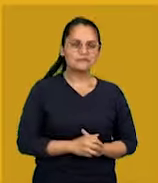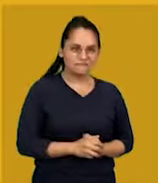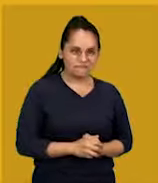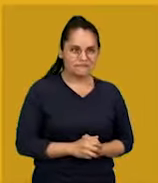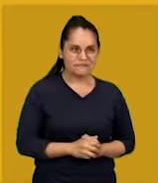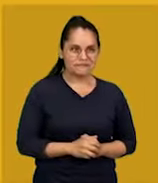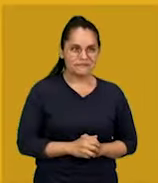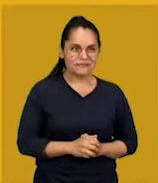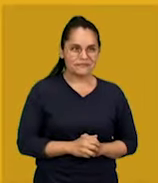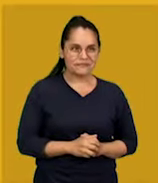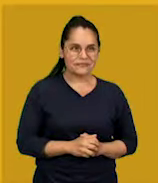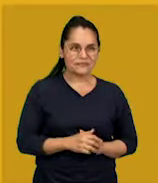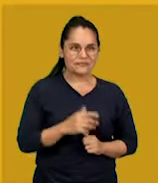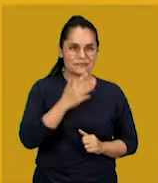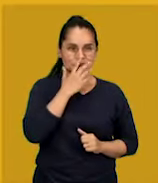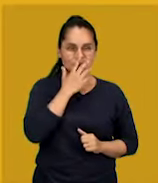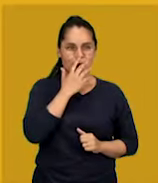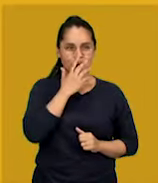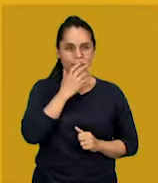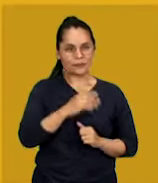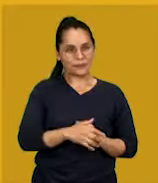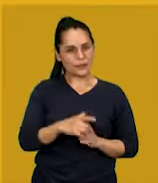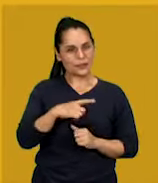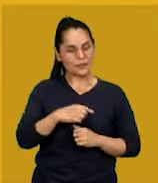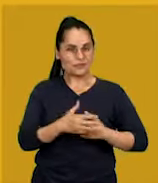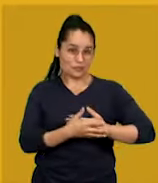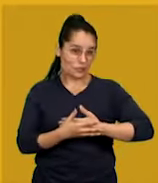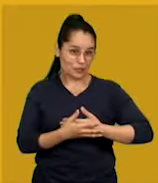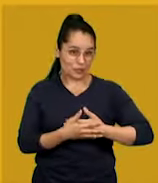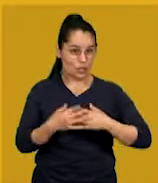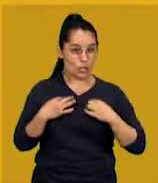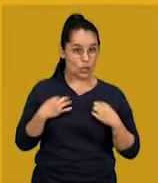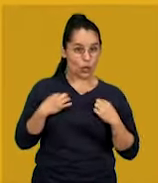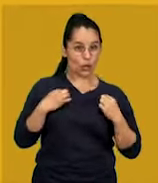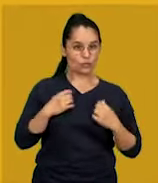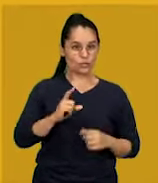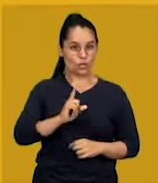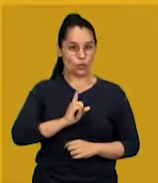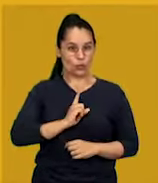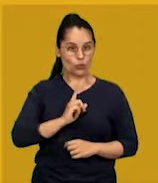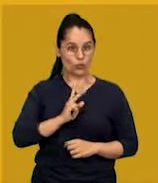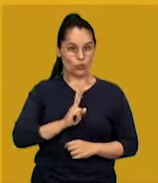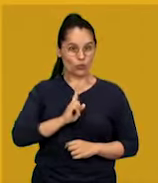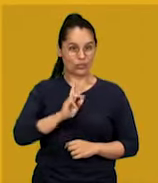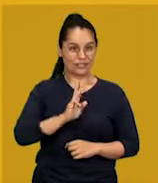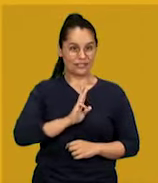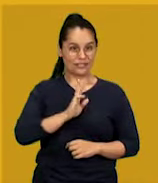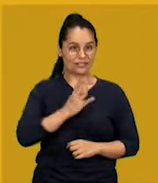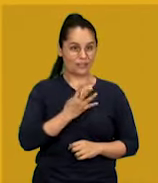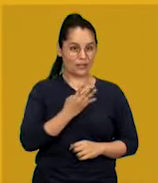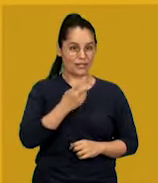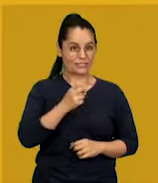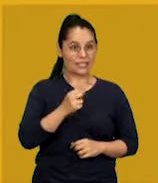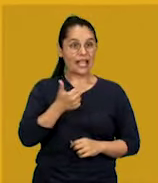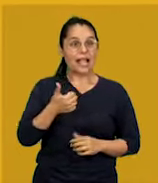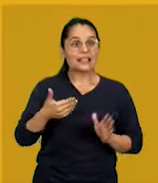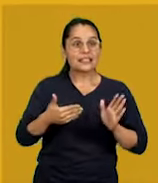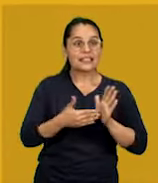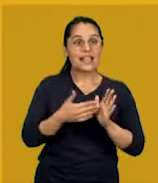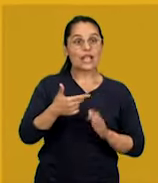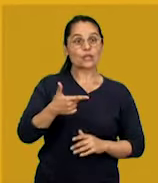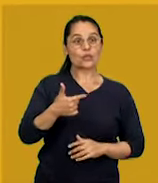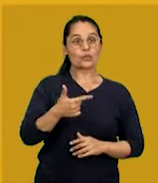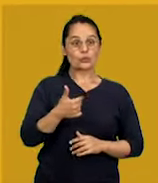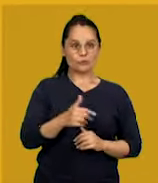tem uns menininhos aqui com a roupinha escrito 1, 2, 3, 4 até o número